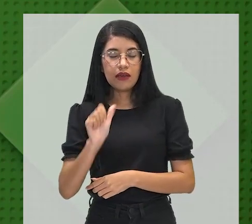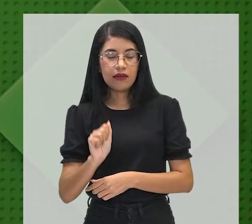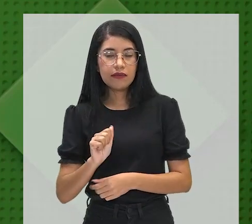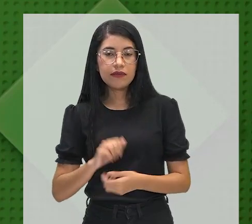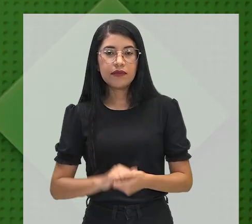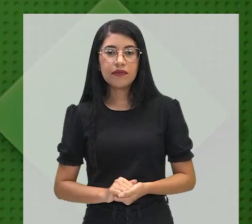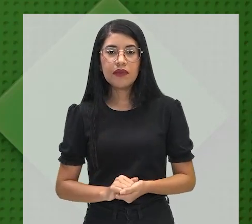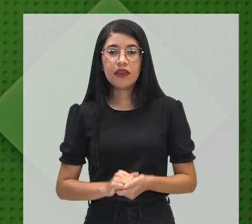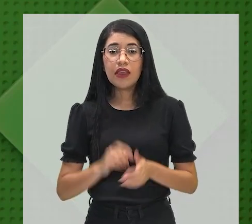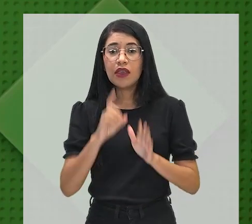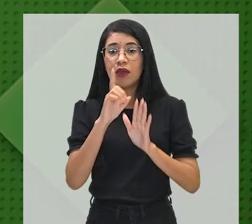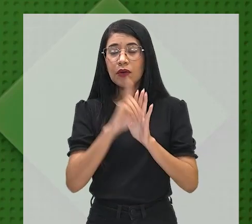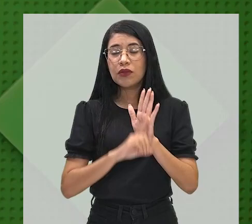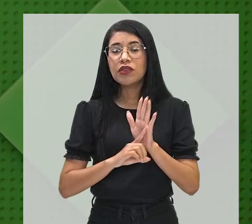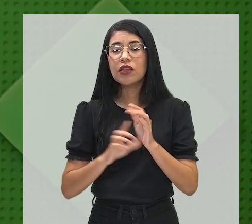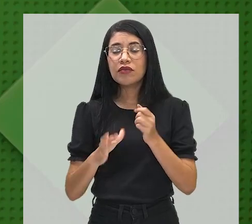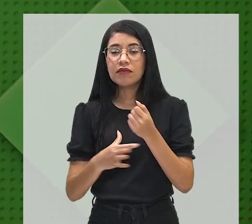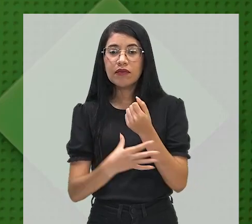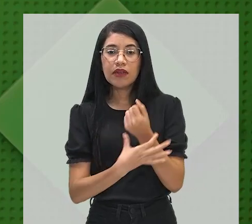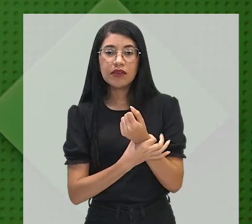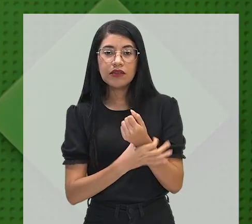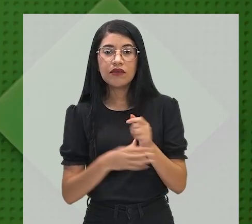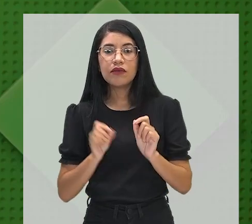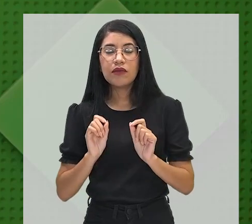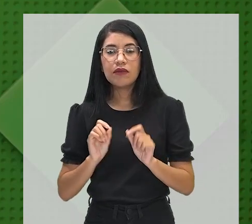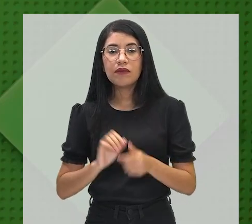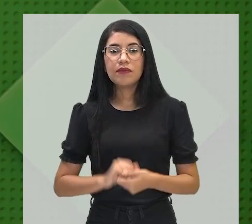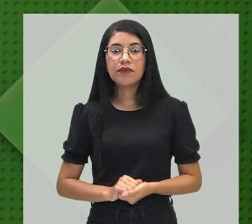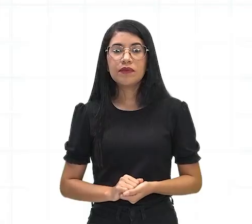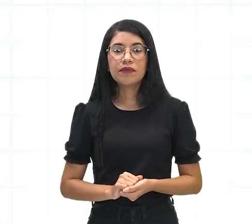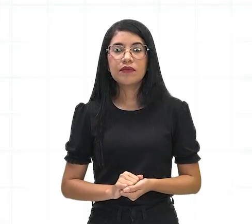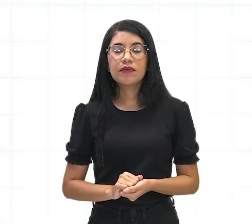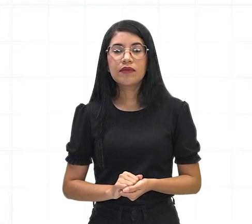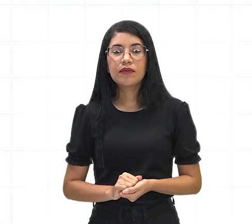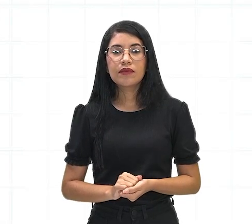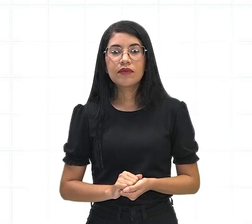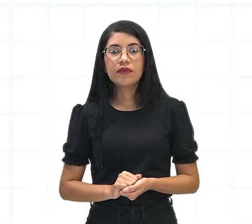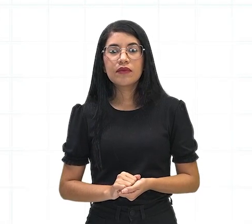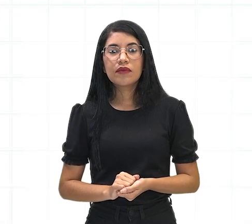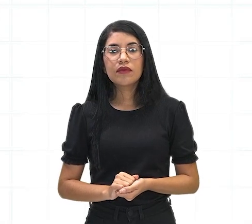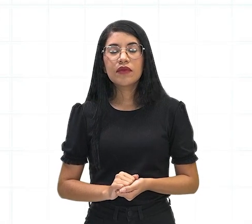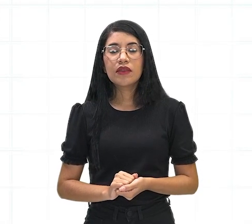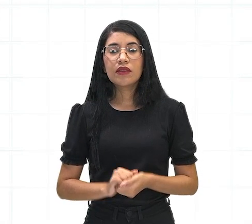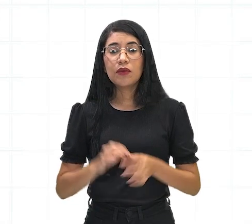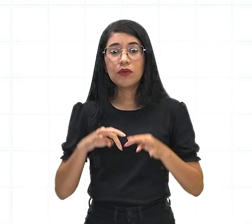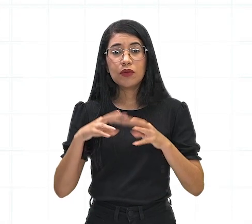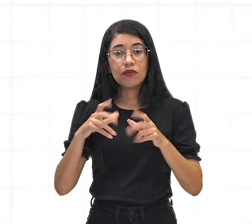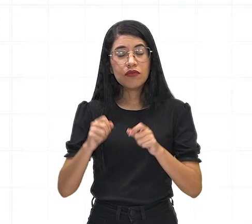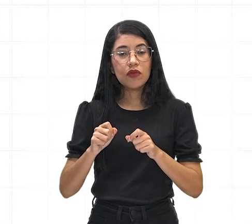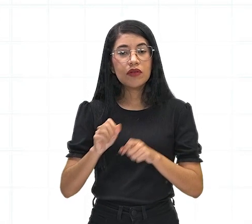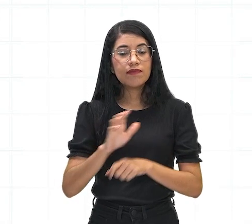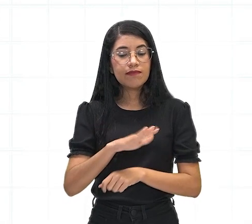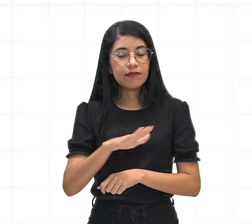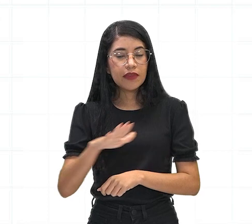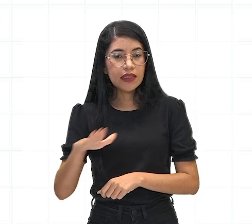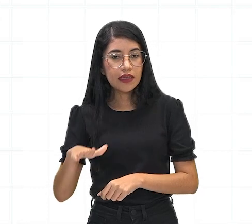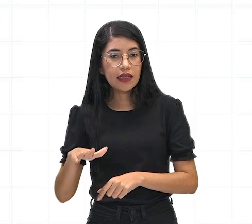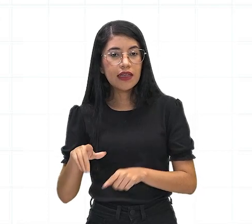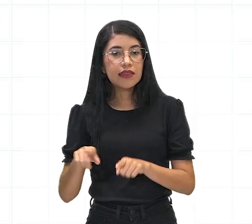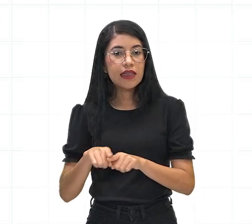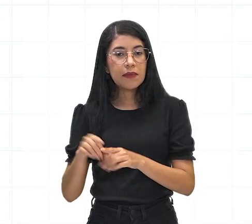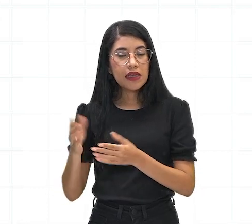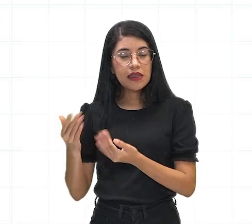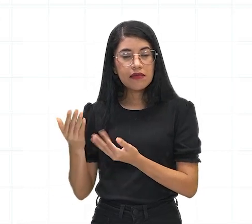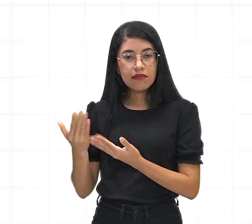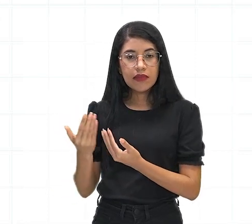os direitos, né, garantidos através desse estatuto? Nós temos aí como direito, né, de todas as crianças e